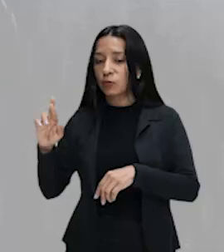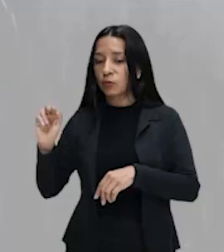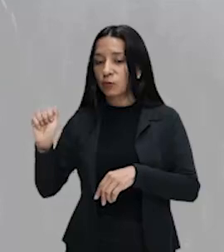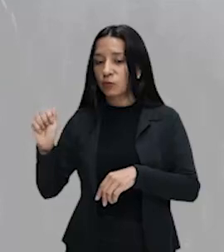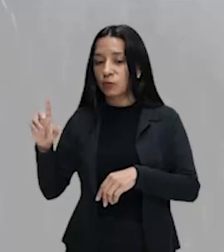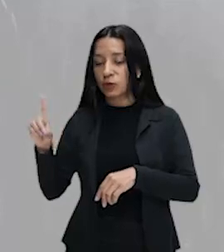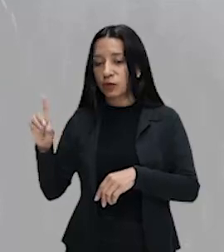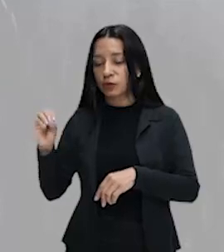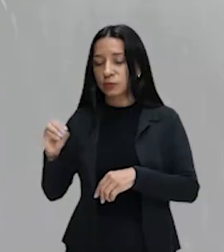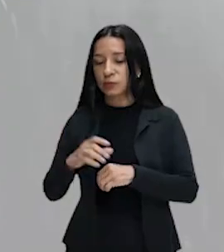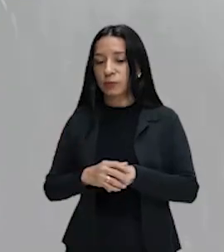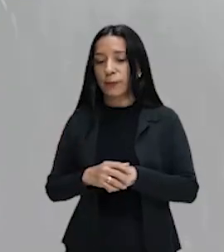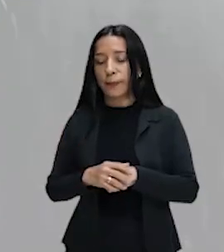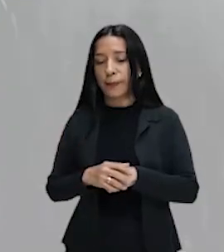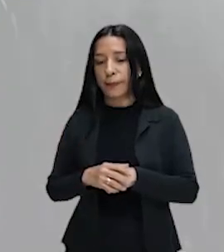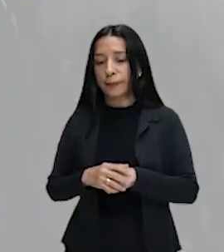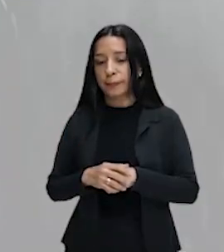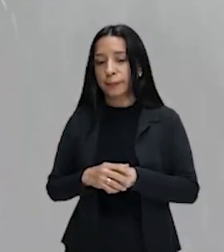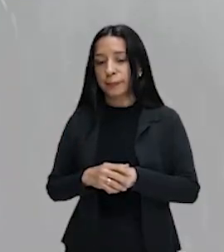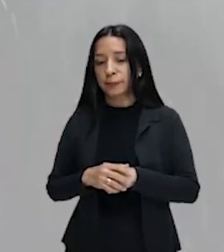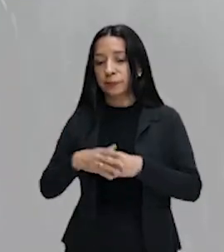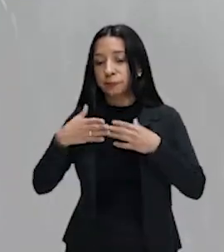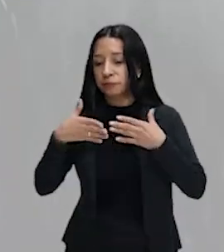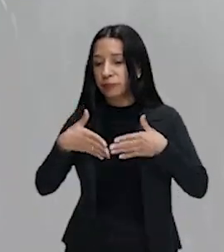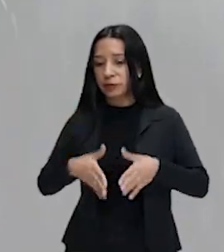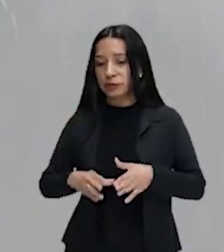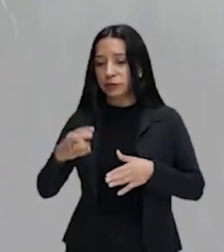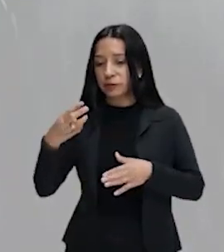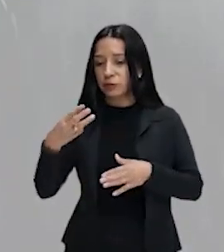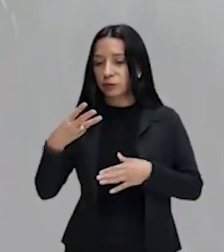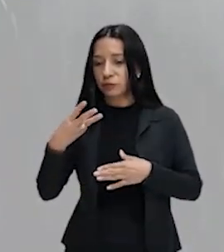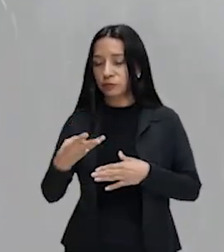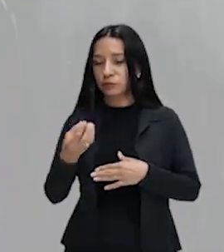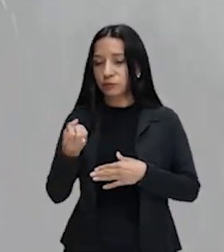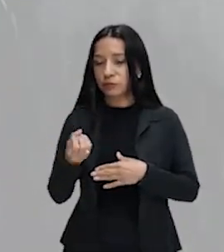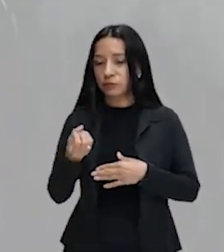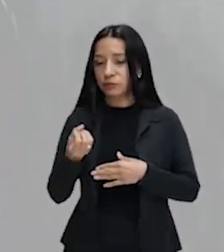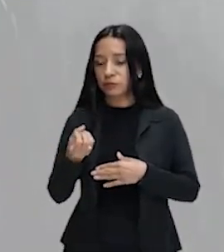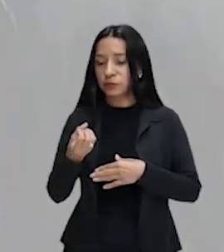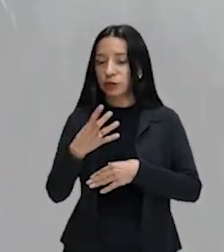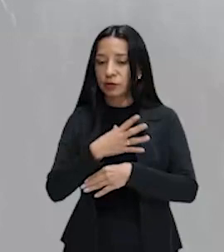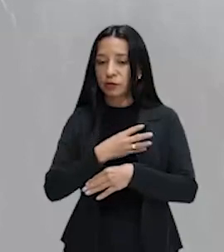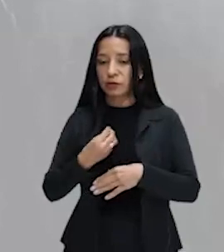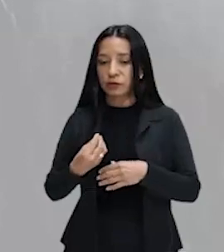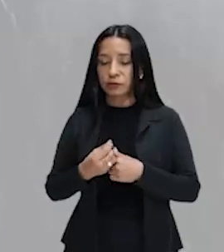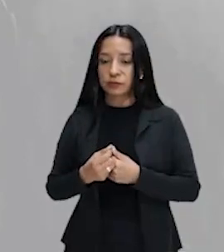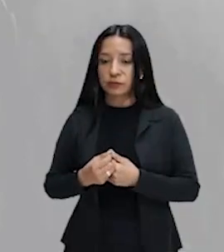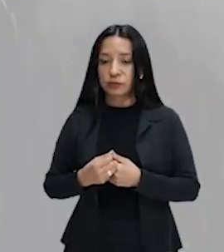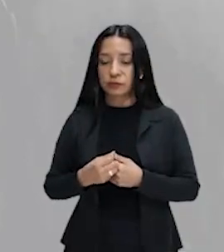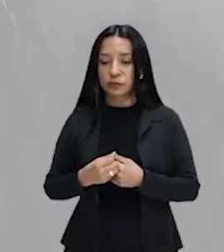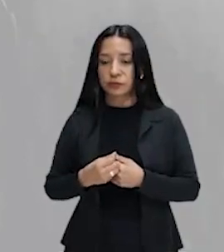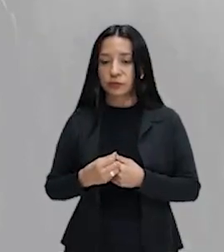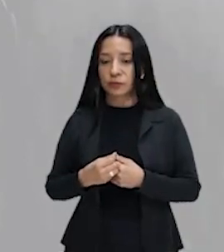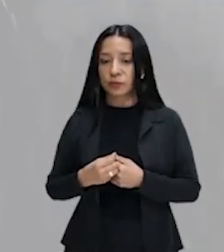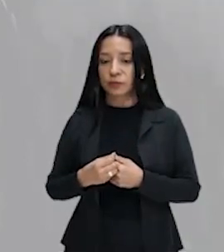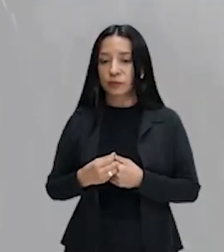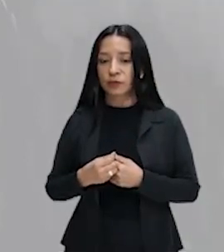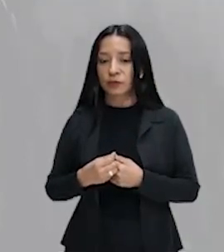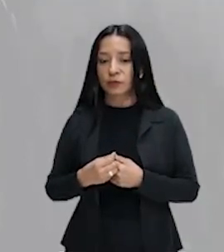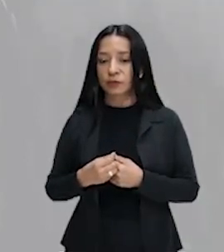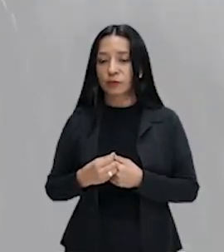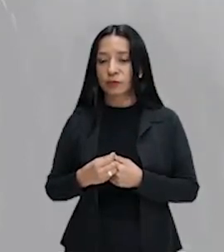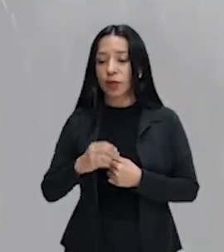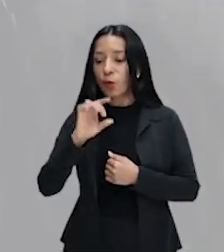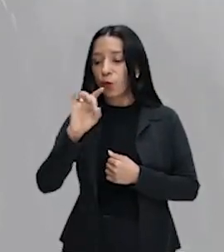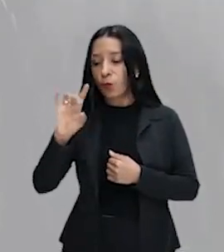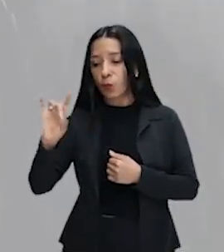cruzamento nasceram 36 filhotes. Então, vamos primeiramente saber qual é a probabilidade de cada um